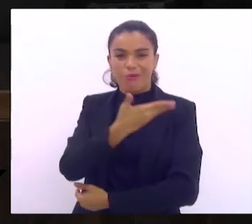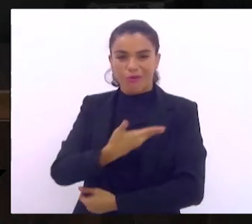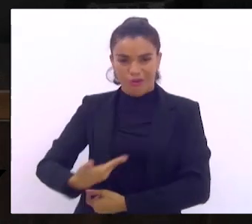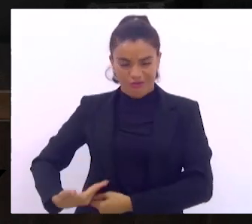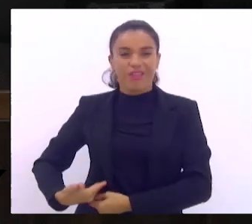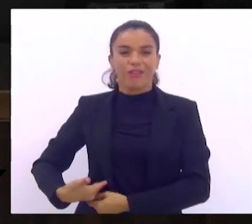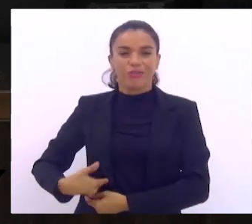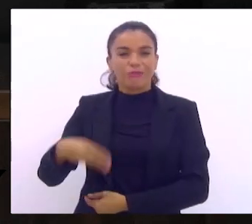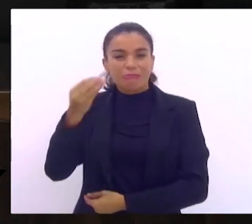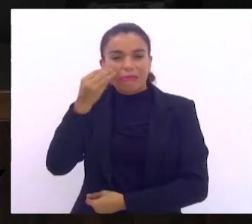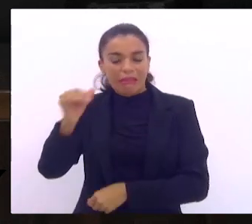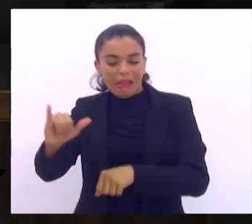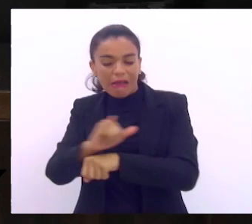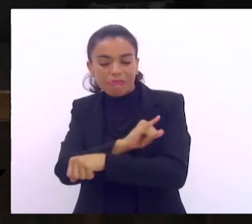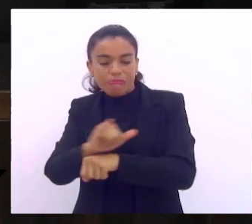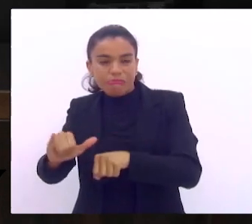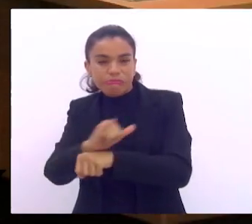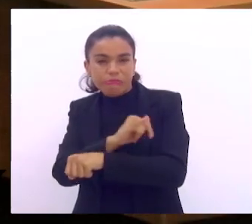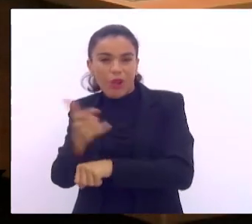gente tentar buscar caminhos.